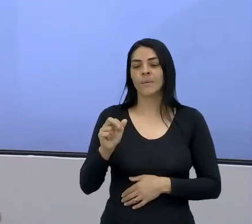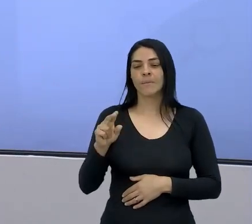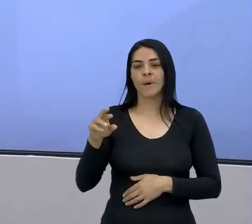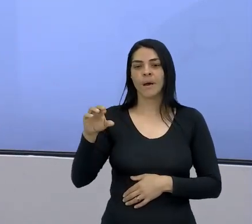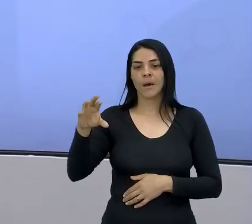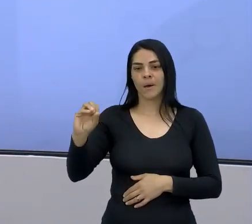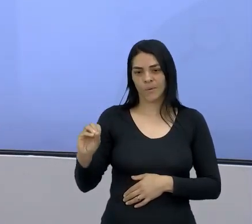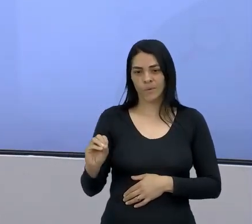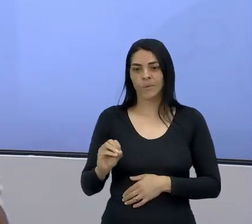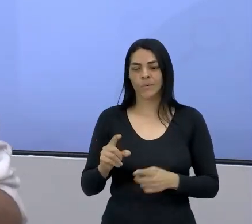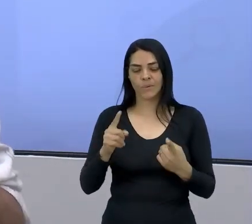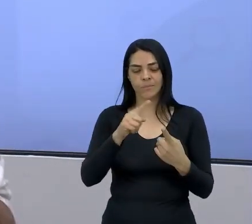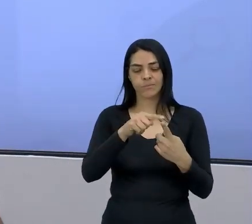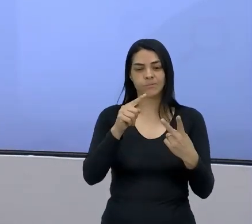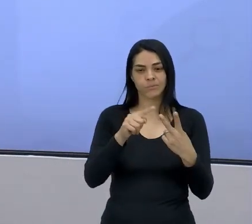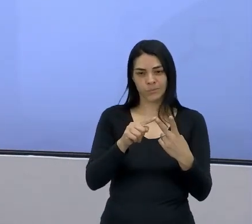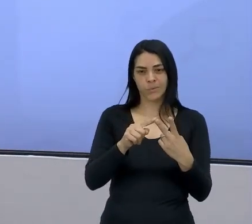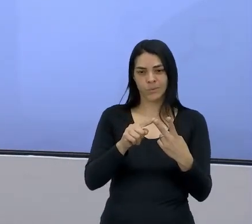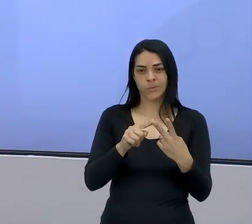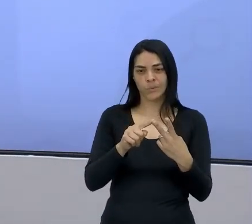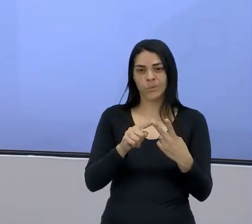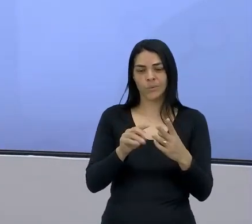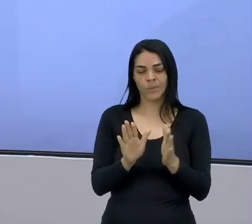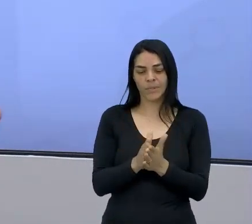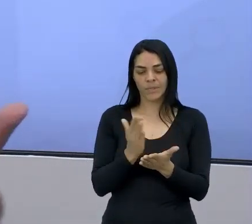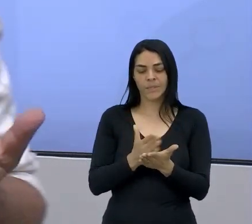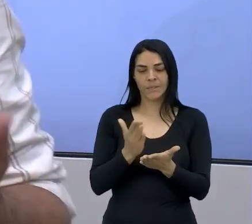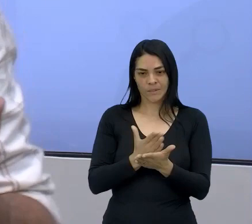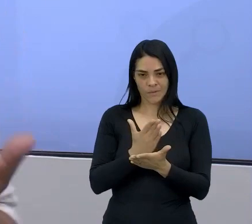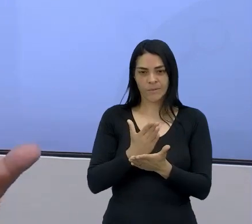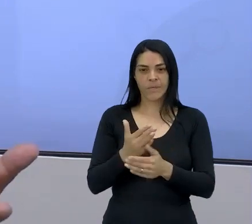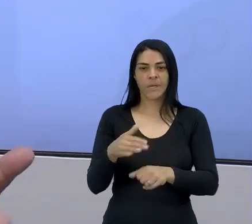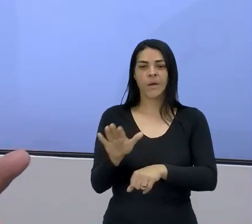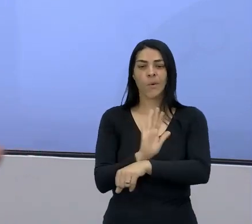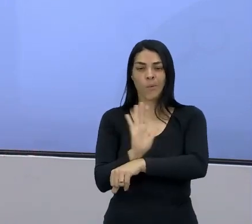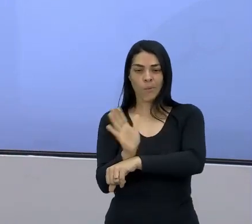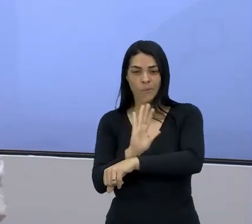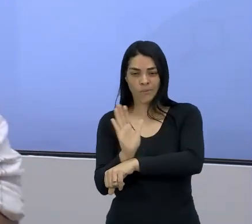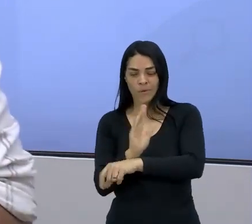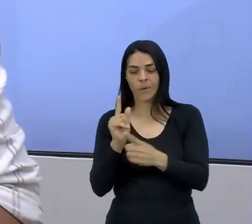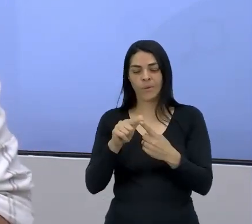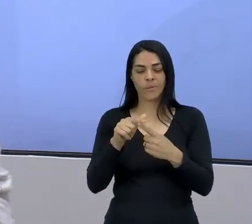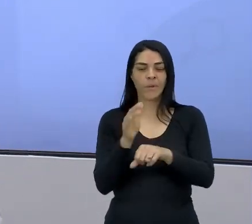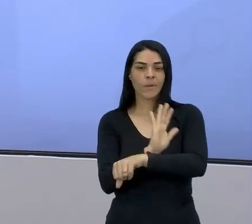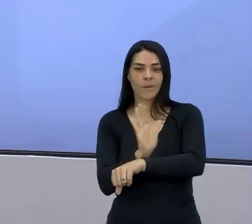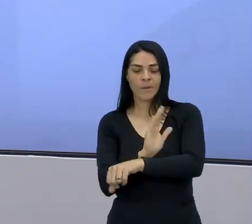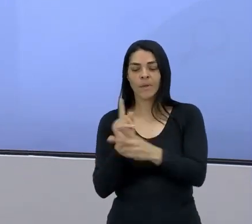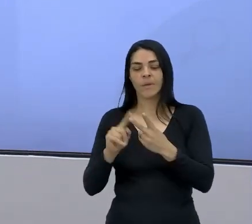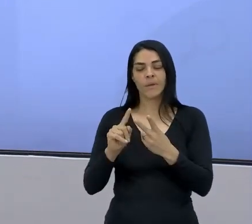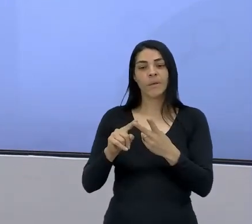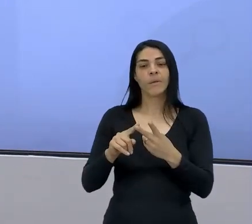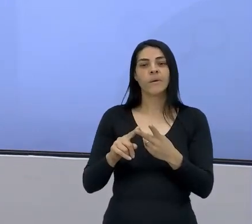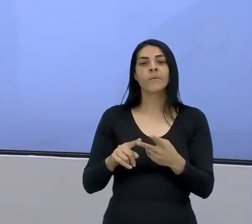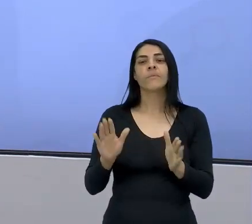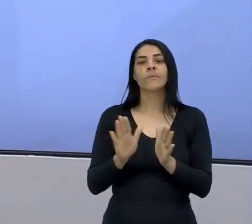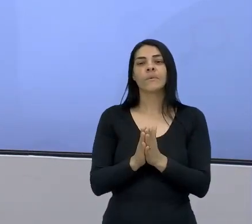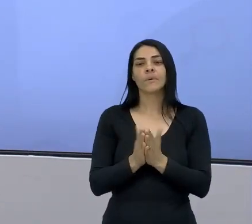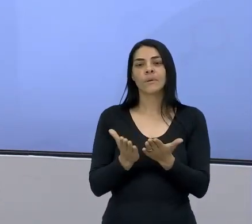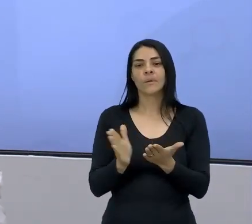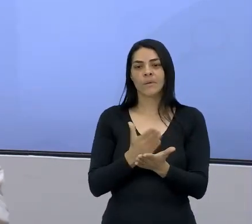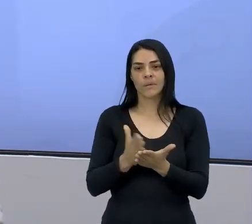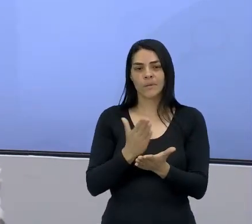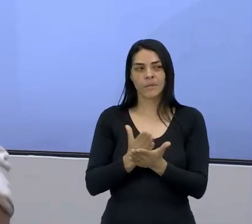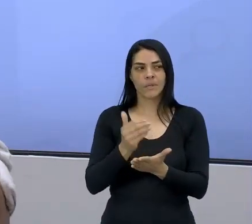pra gente 2 obras falando sobre o Quarupi, né? Um filme, primeiro de Rui Guerra, de 1989, e também o livro de